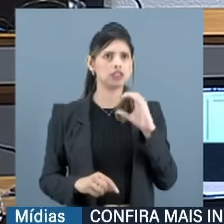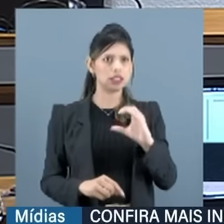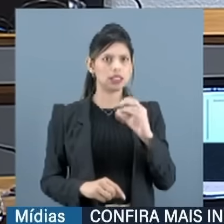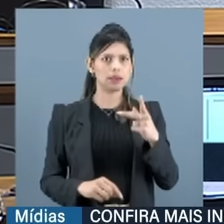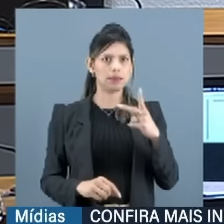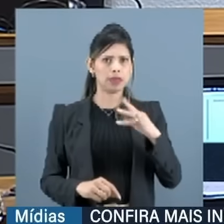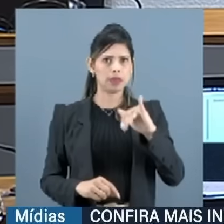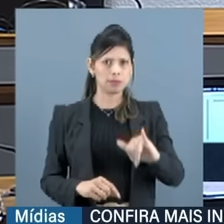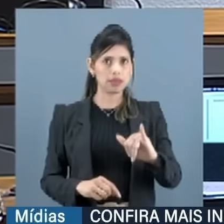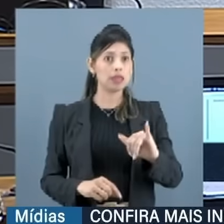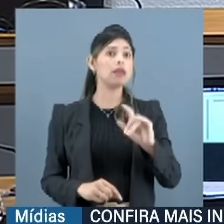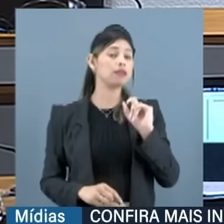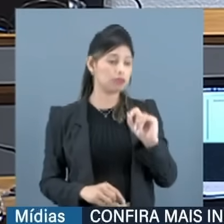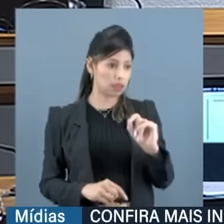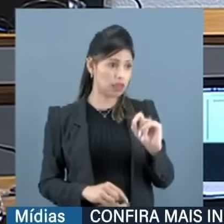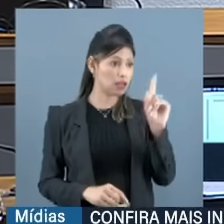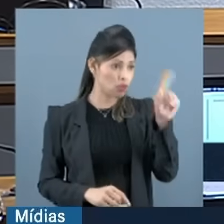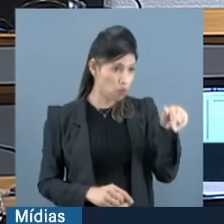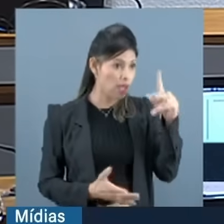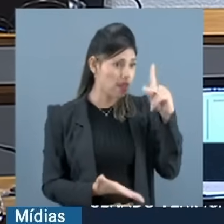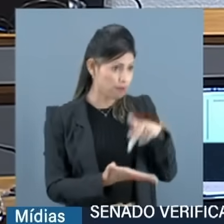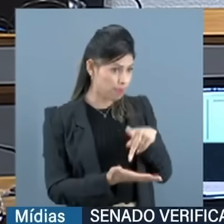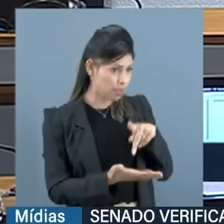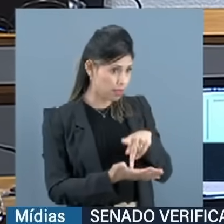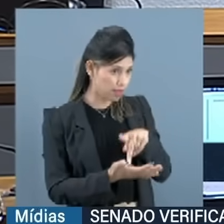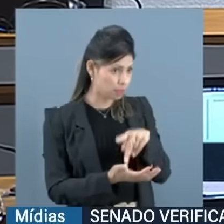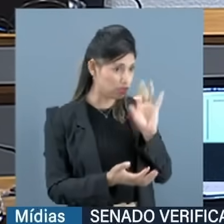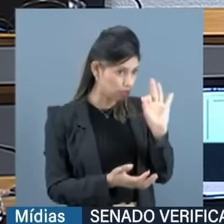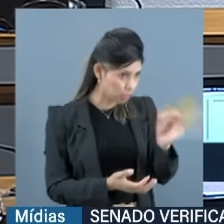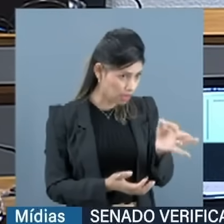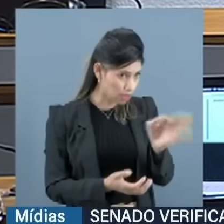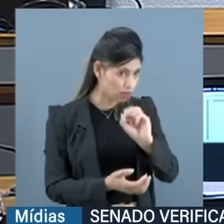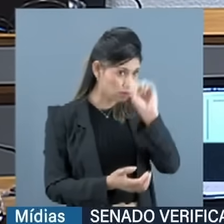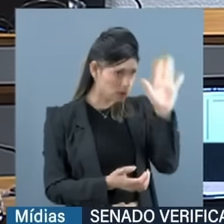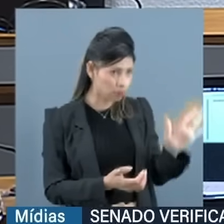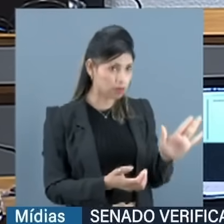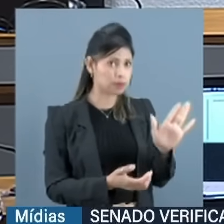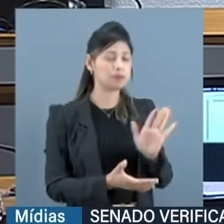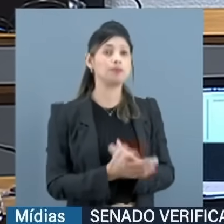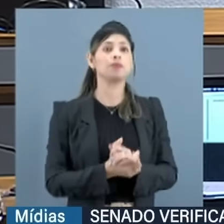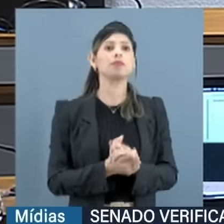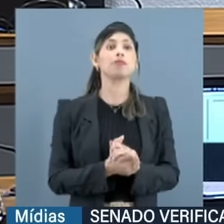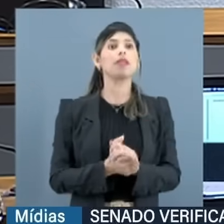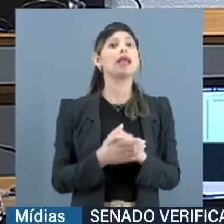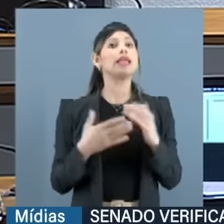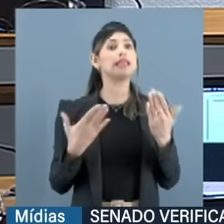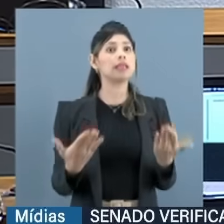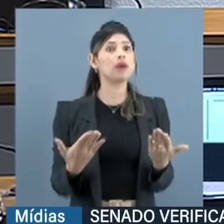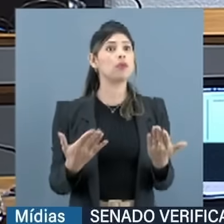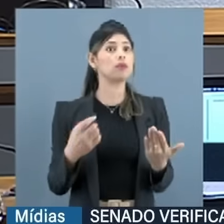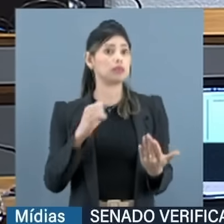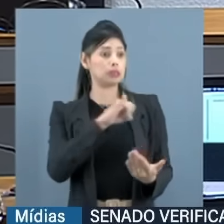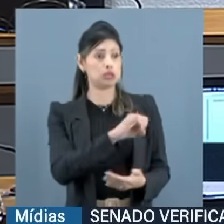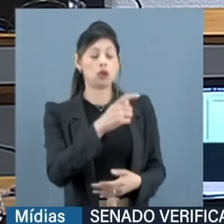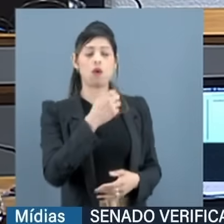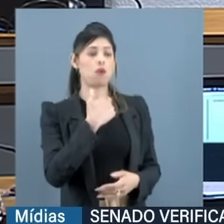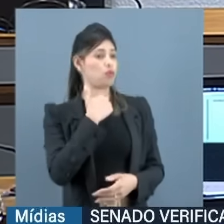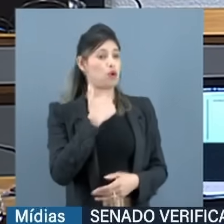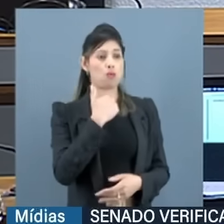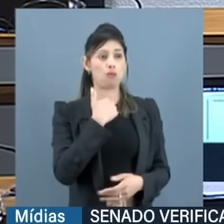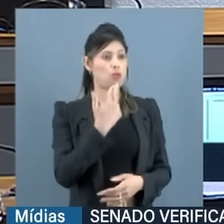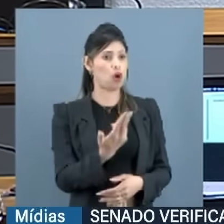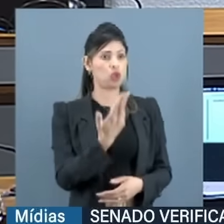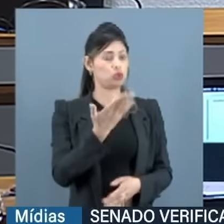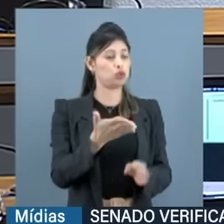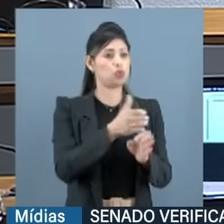que seja. Não é verdade? O senhor coloca isso também com clareza. E coloca os princípios. Se eu não tenho poder para isso, eu